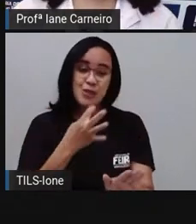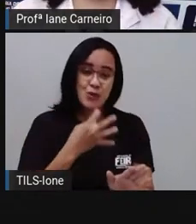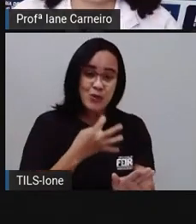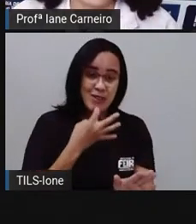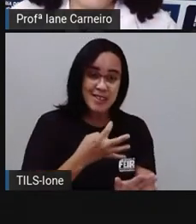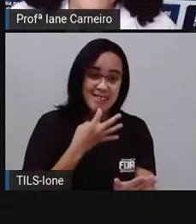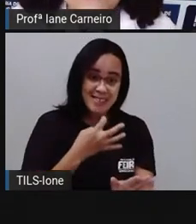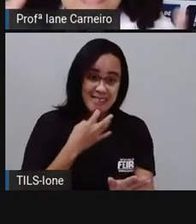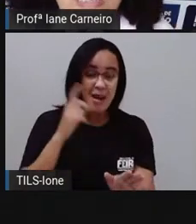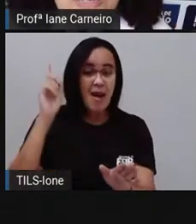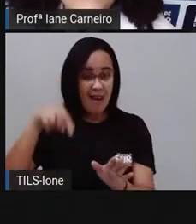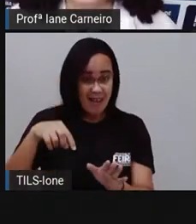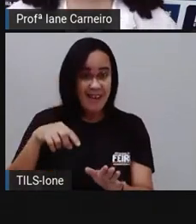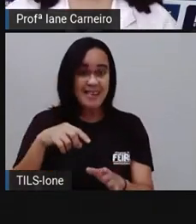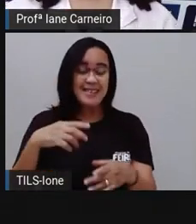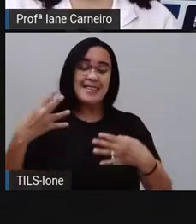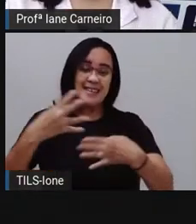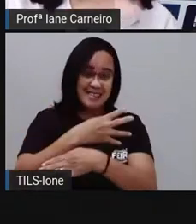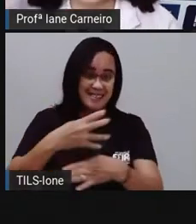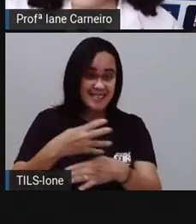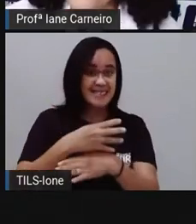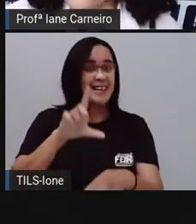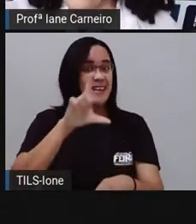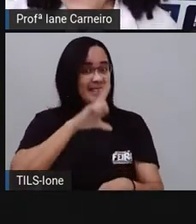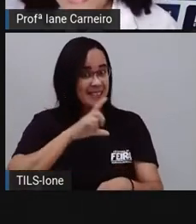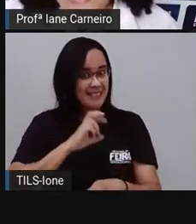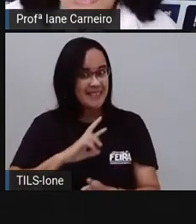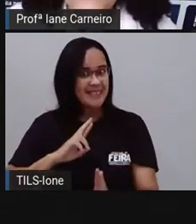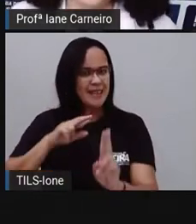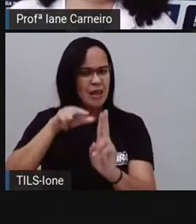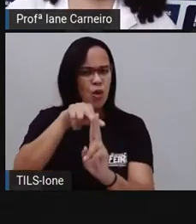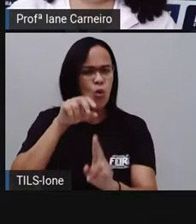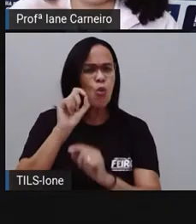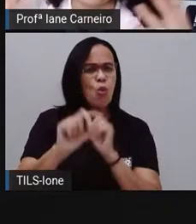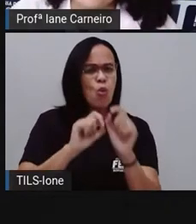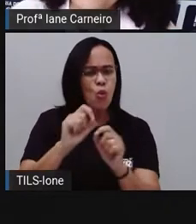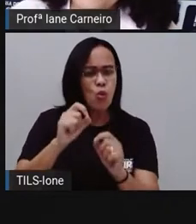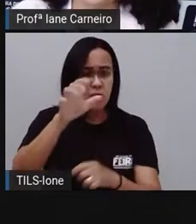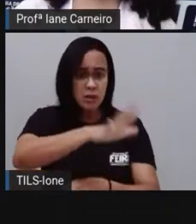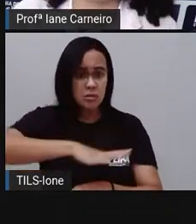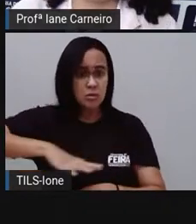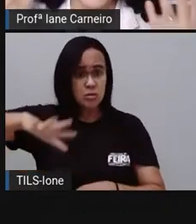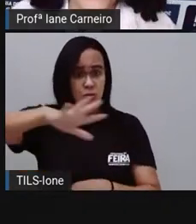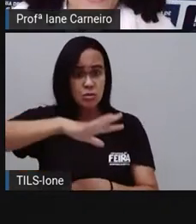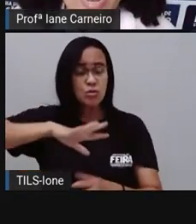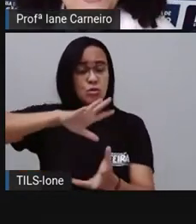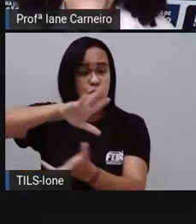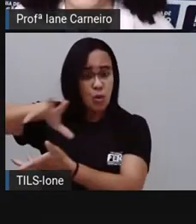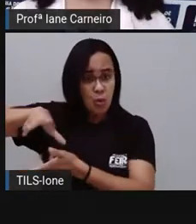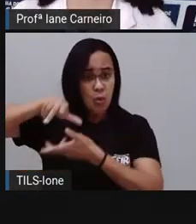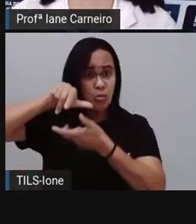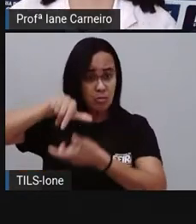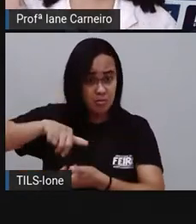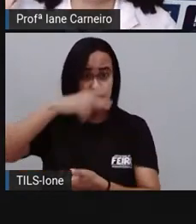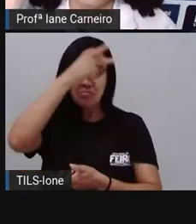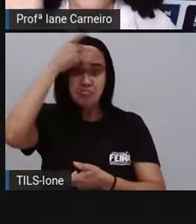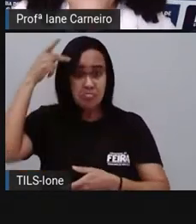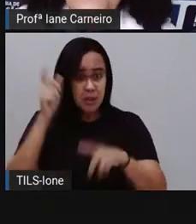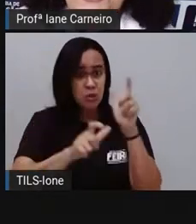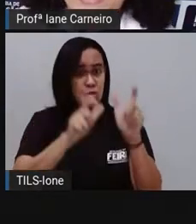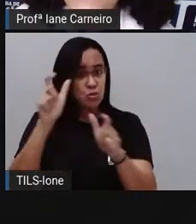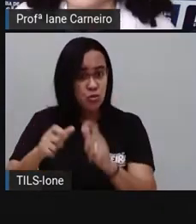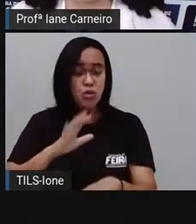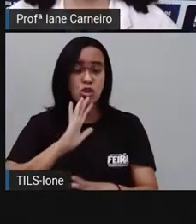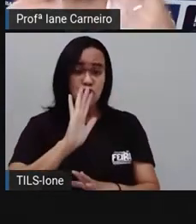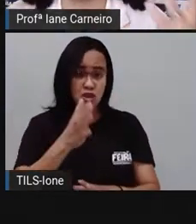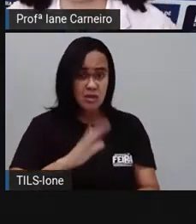tem uma representação, né, aí no mundo, no Brasil. Muitas pessoas já ouviram falar de Feira de Santana, comentam